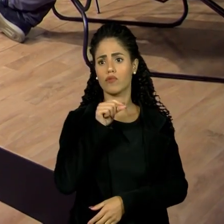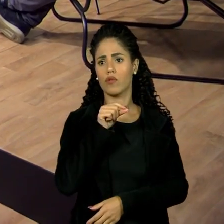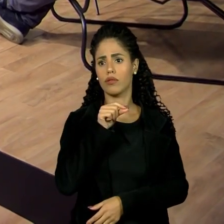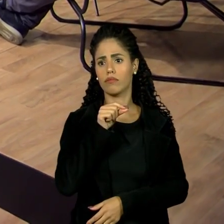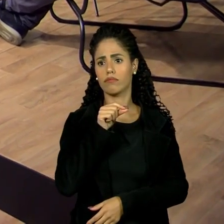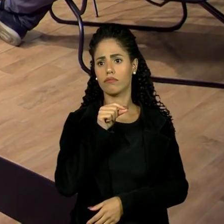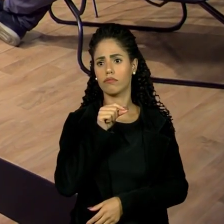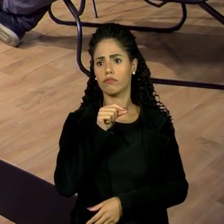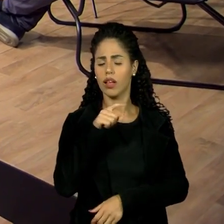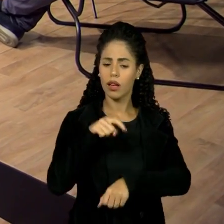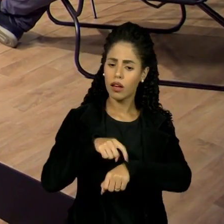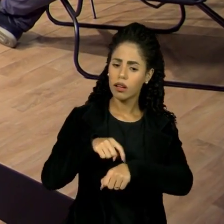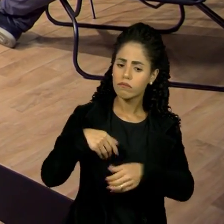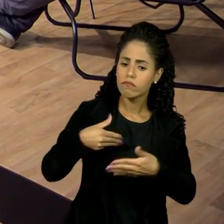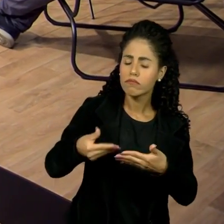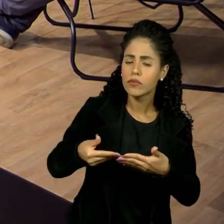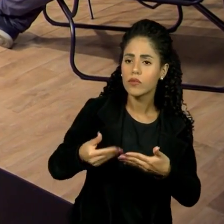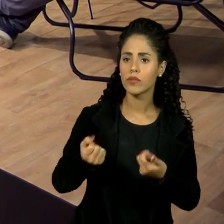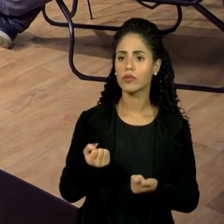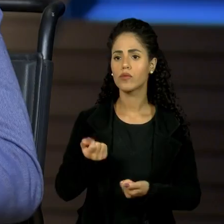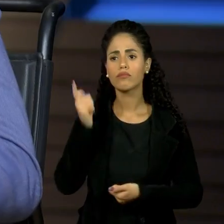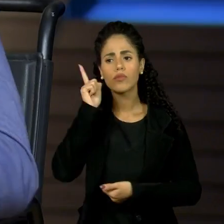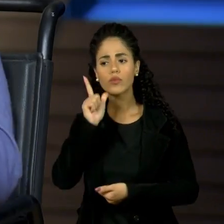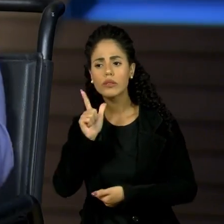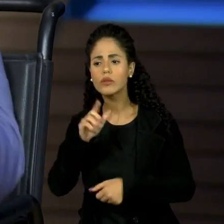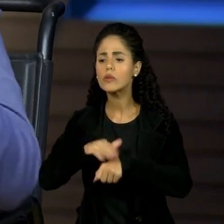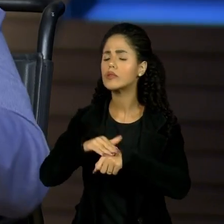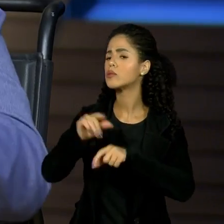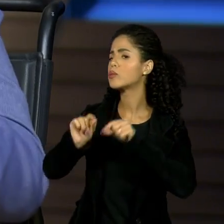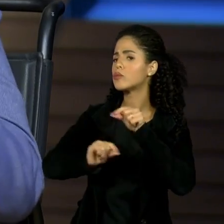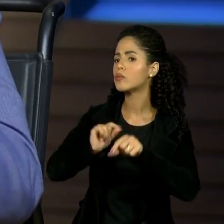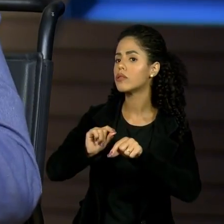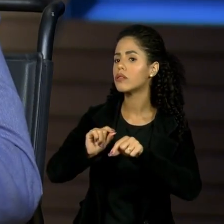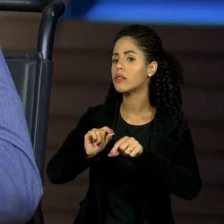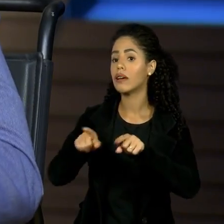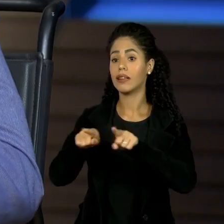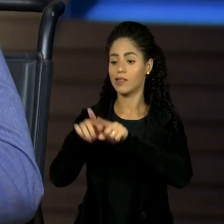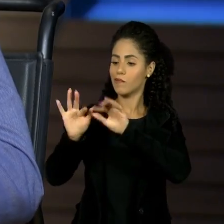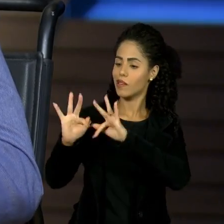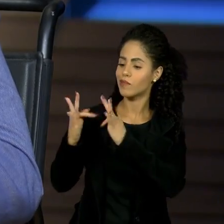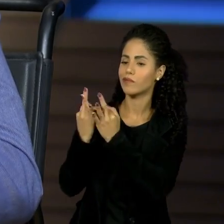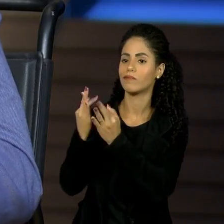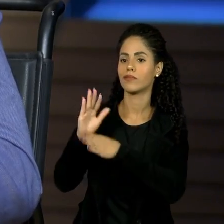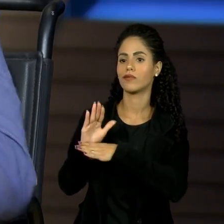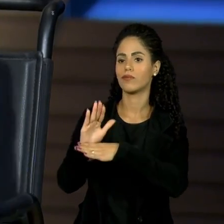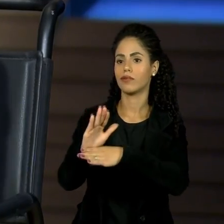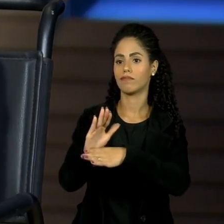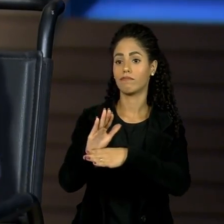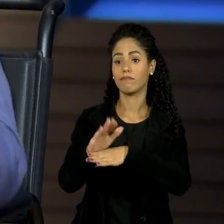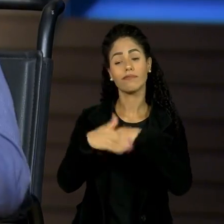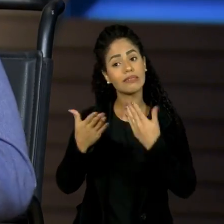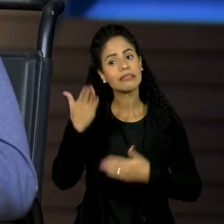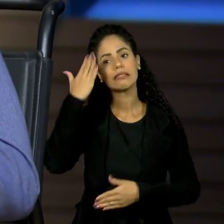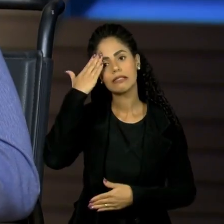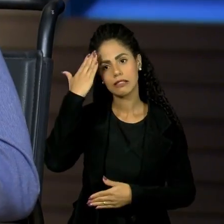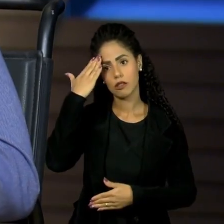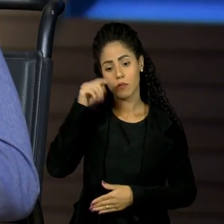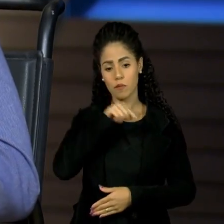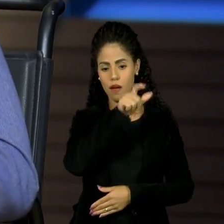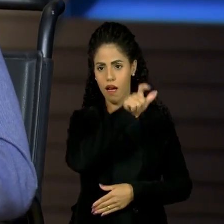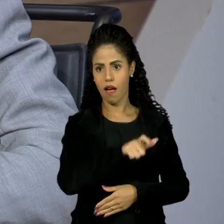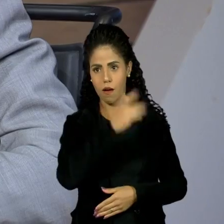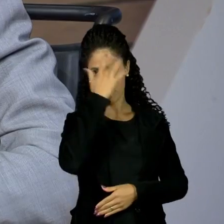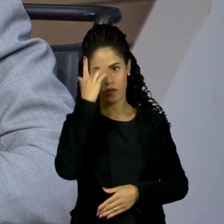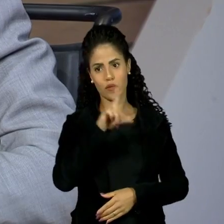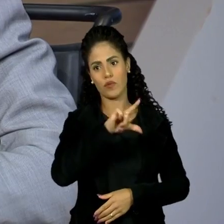até onde ele vai ou não, até para me poder ter essa família que está acompanhando também, sabendo as escolhas dessa pessoa.